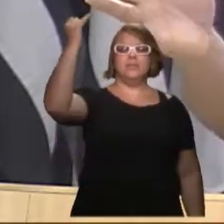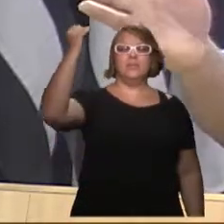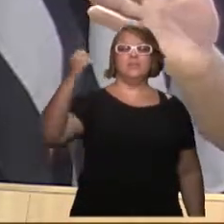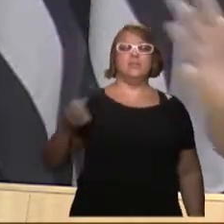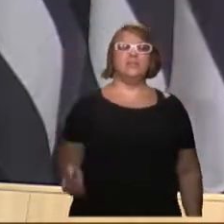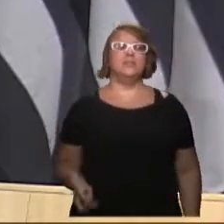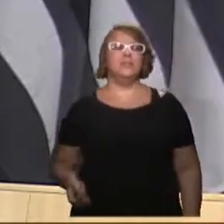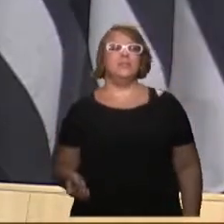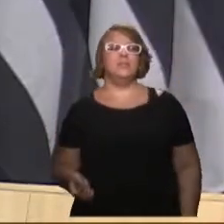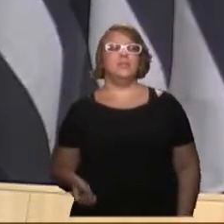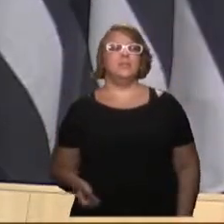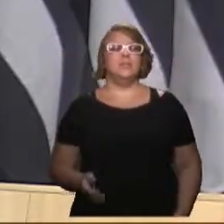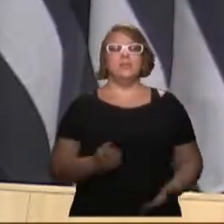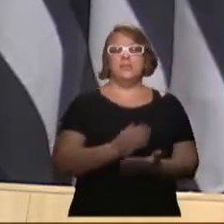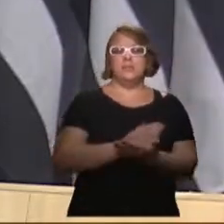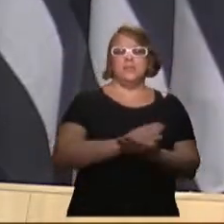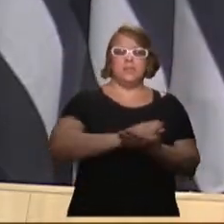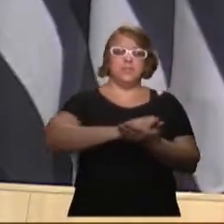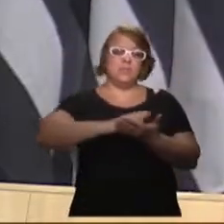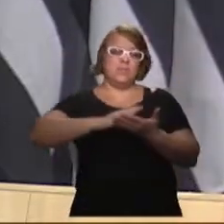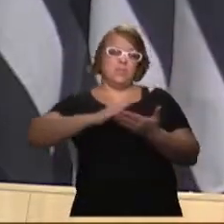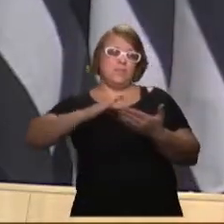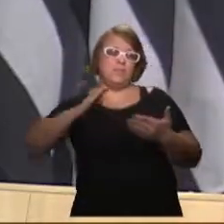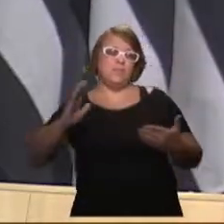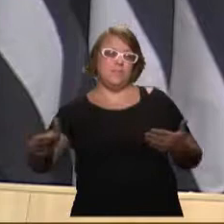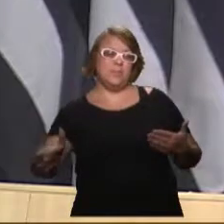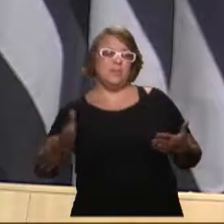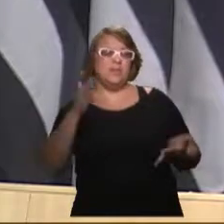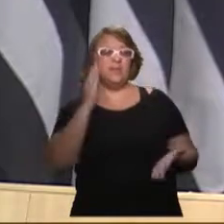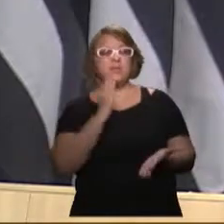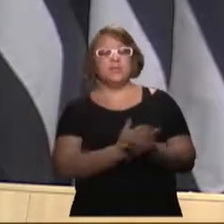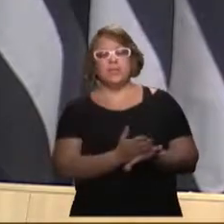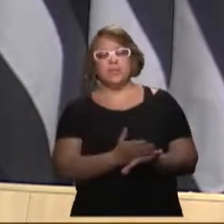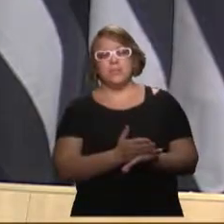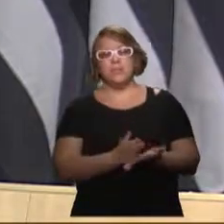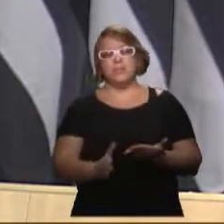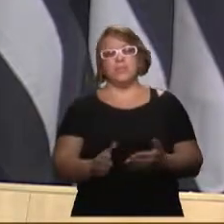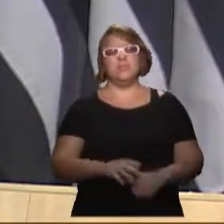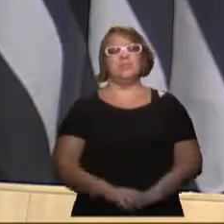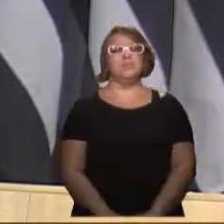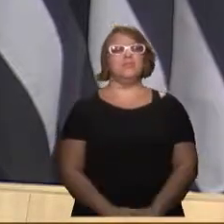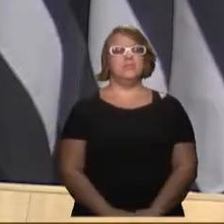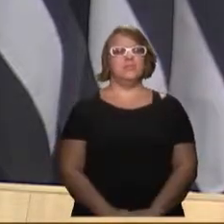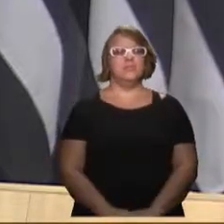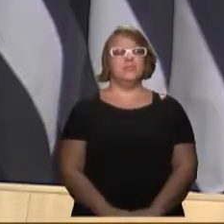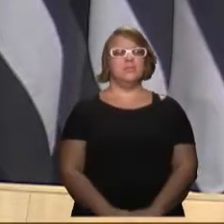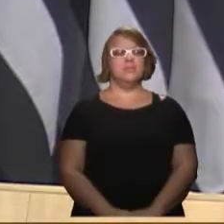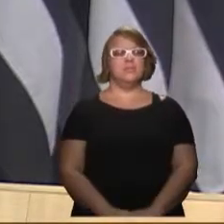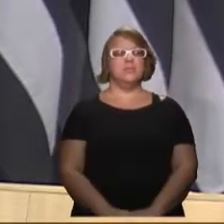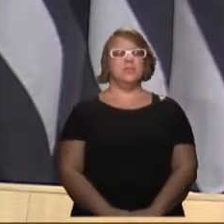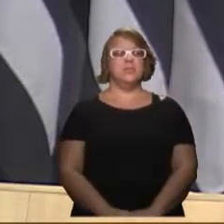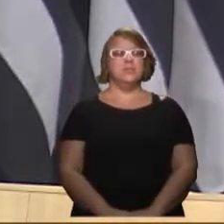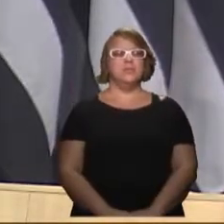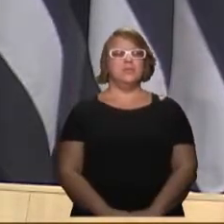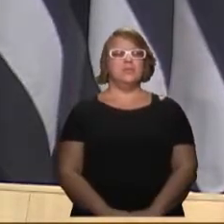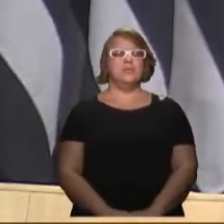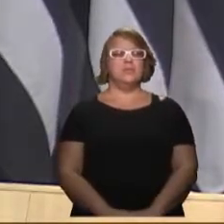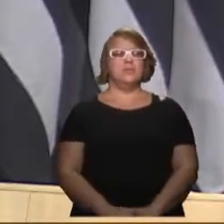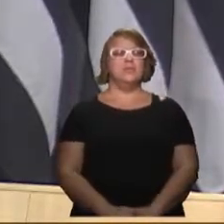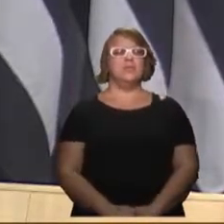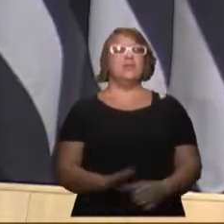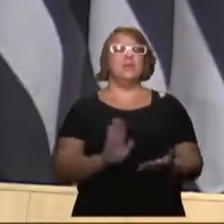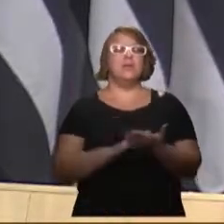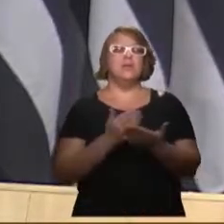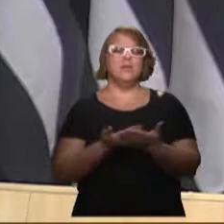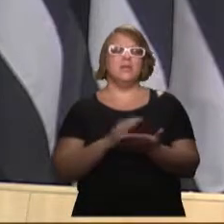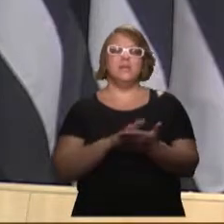do começo. Eu acho que a vereadora traduziu o que eu tenho dito aqui desde o início do meu mandato. Traduziu muito bem. Me